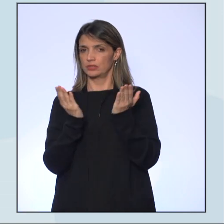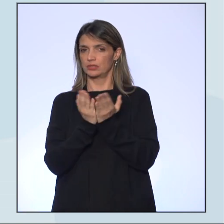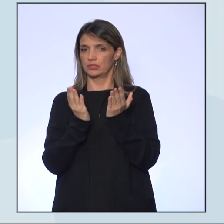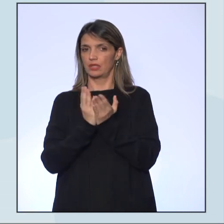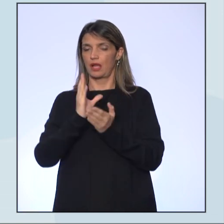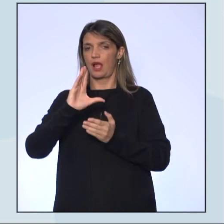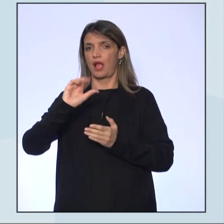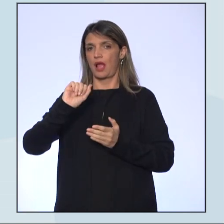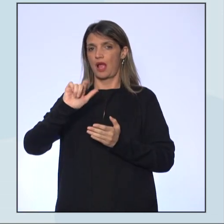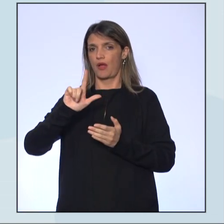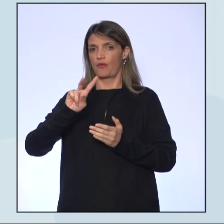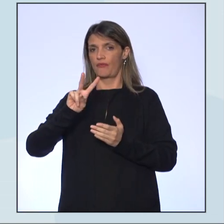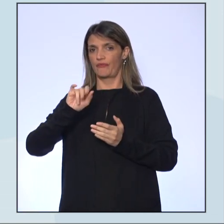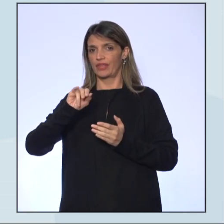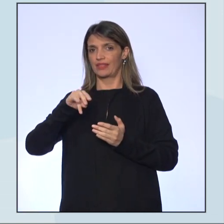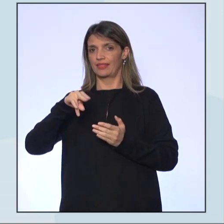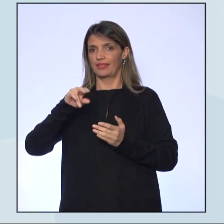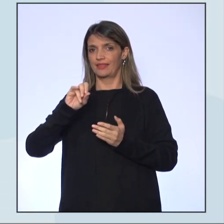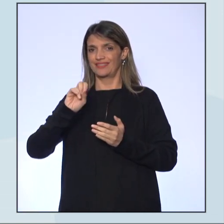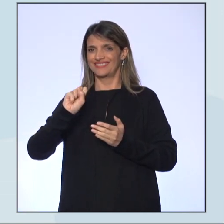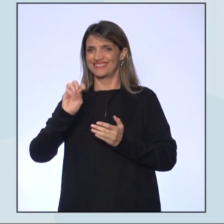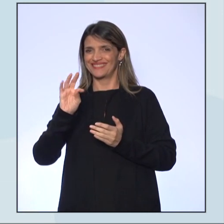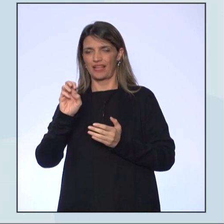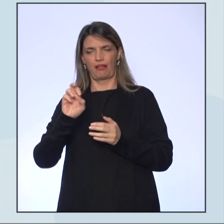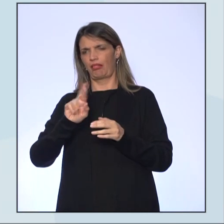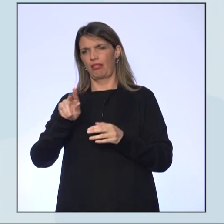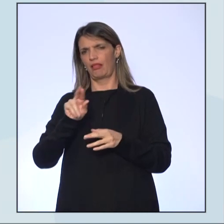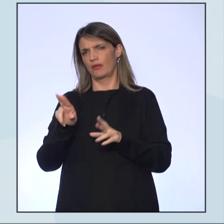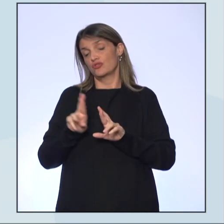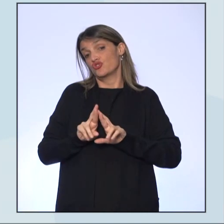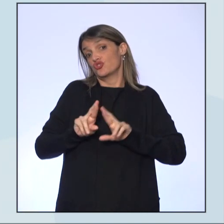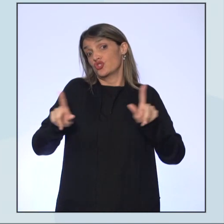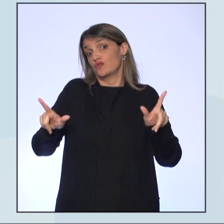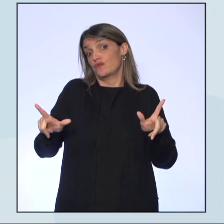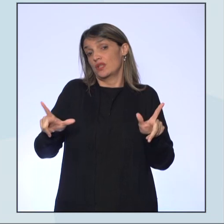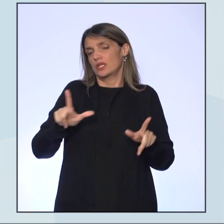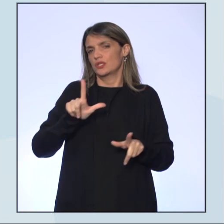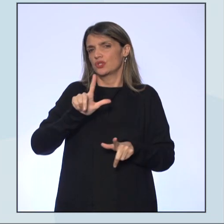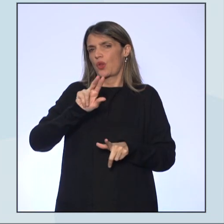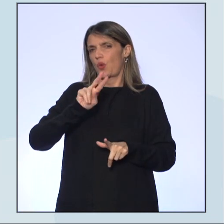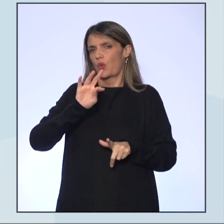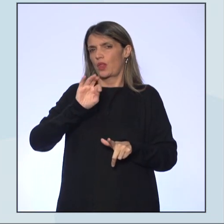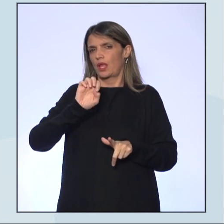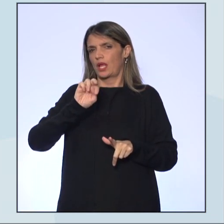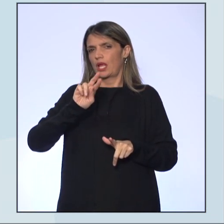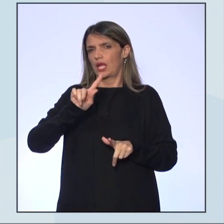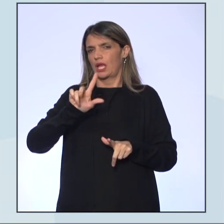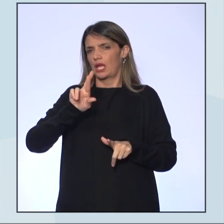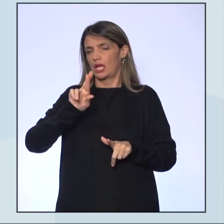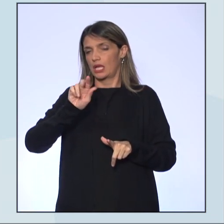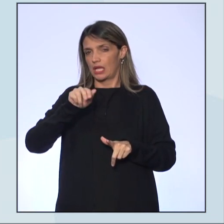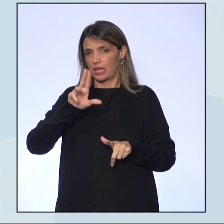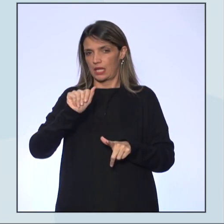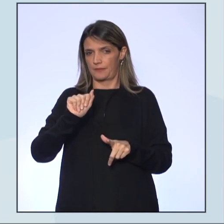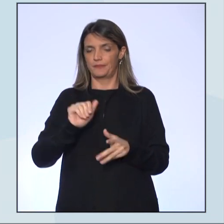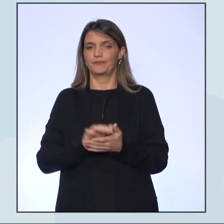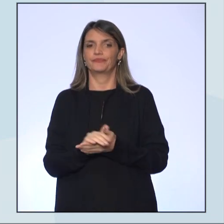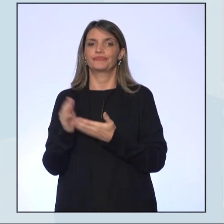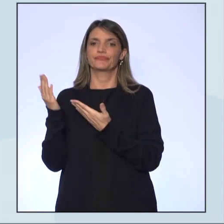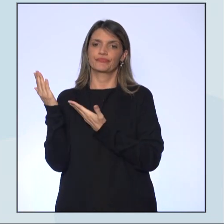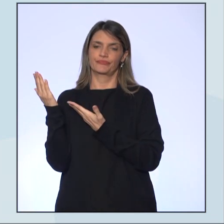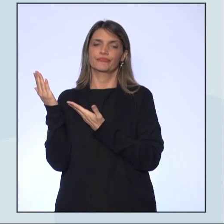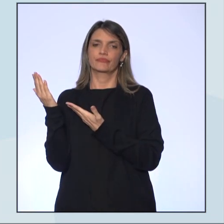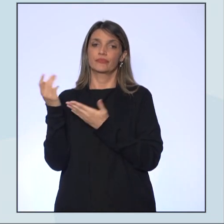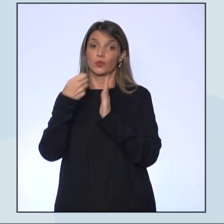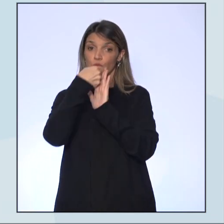tá? A doutrina calvinista ela não era muito diferente da luterana, né? E a gente vai ver agora na tela esse pequeno